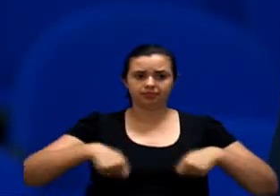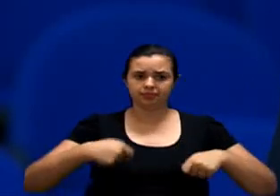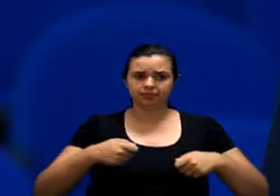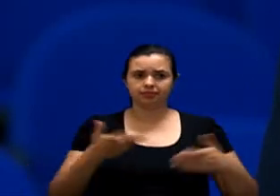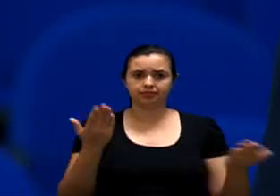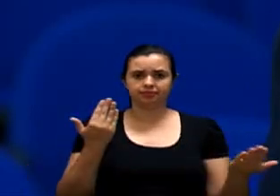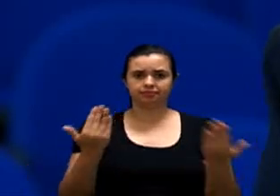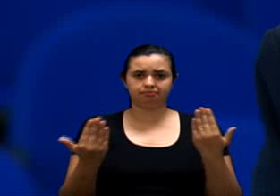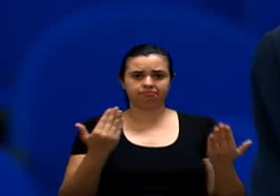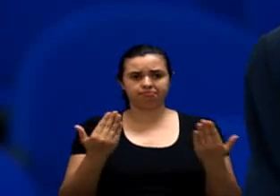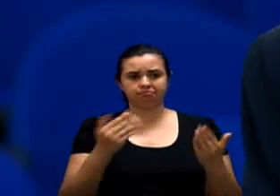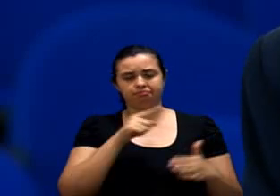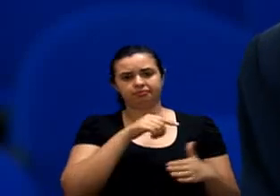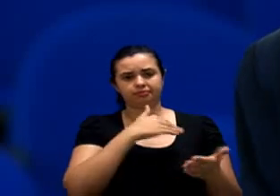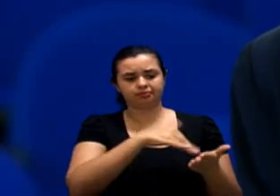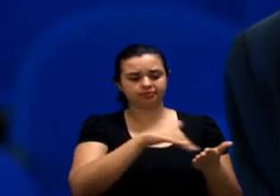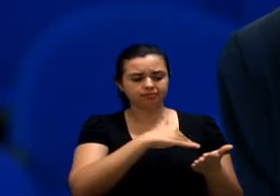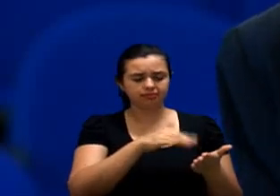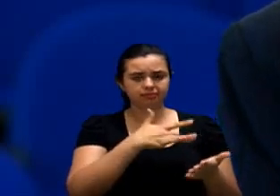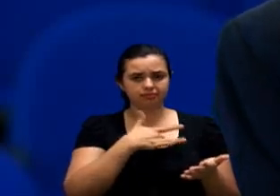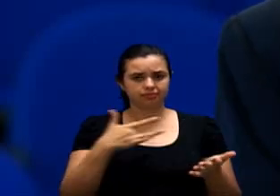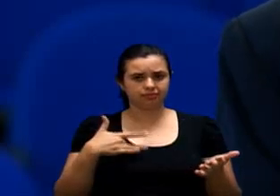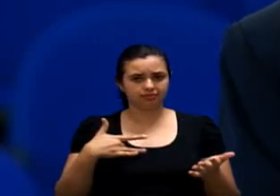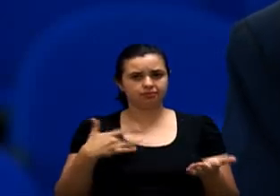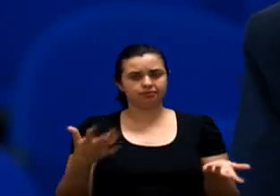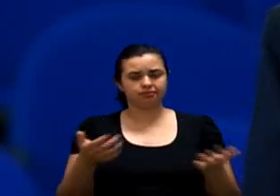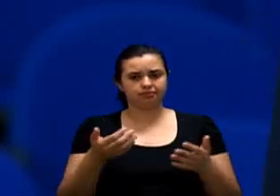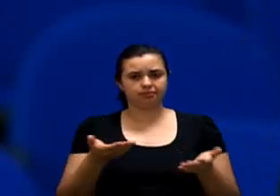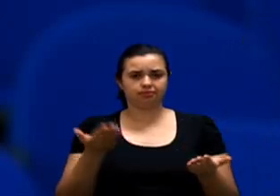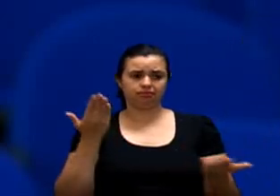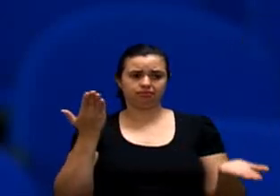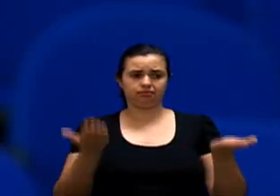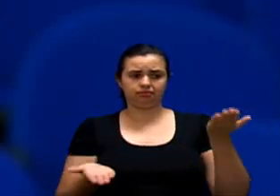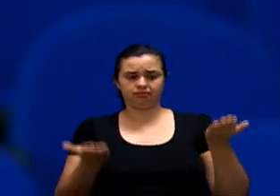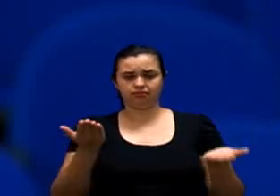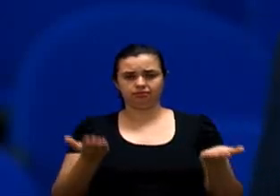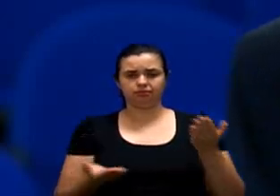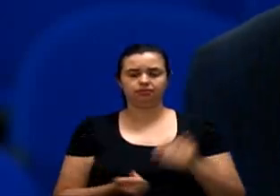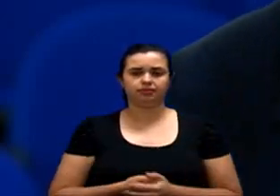para isso. Inclusive, um parâmetro de qualidade, que a Santa Casa pode servir